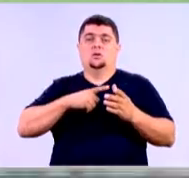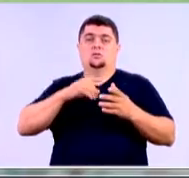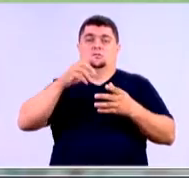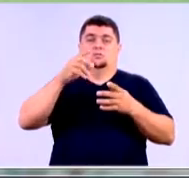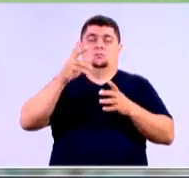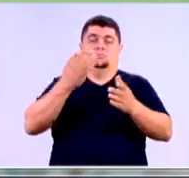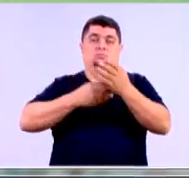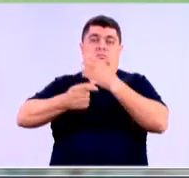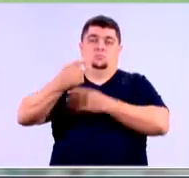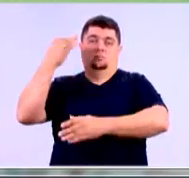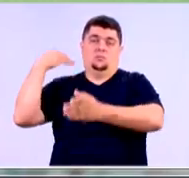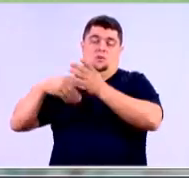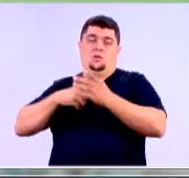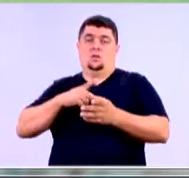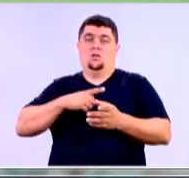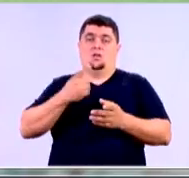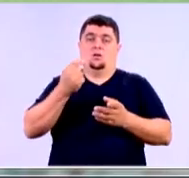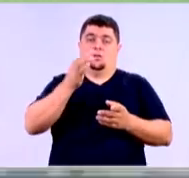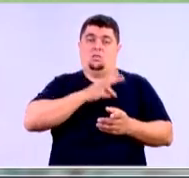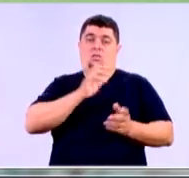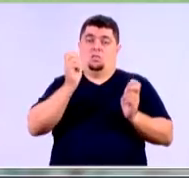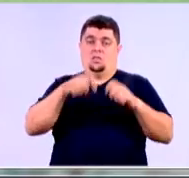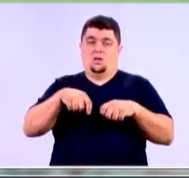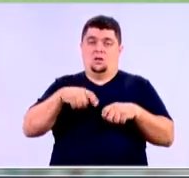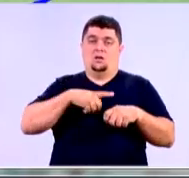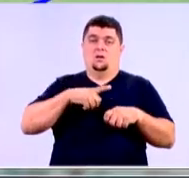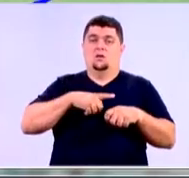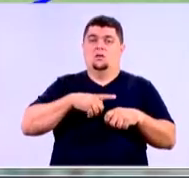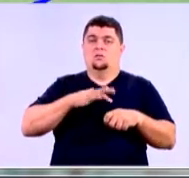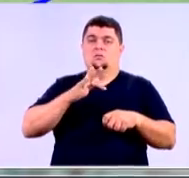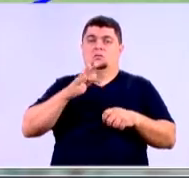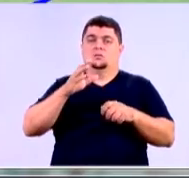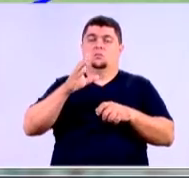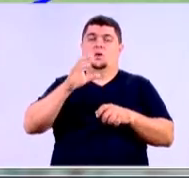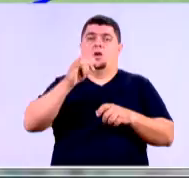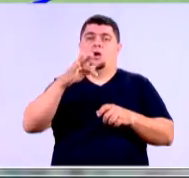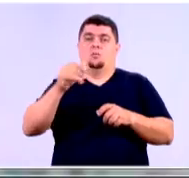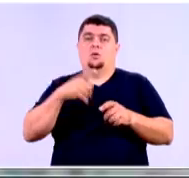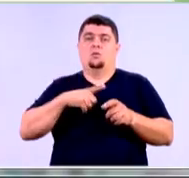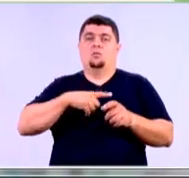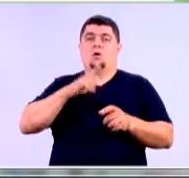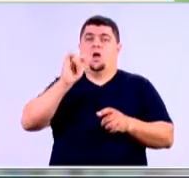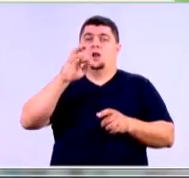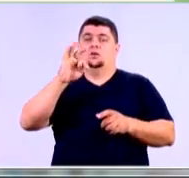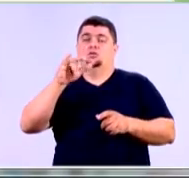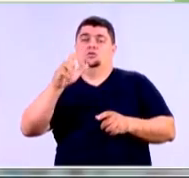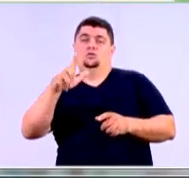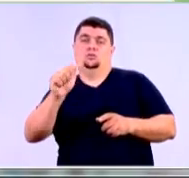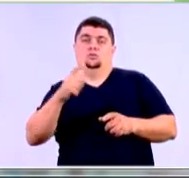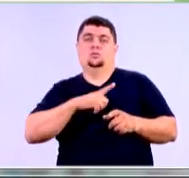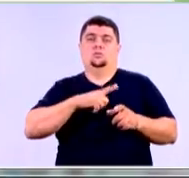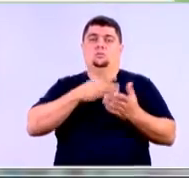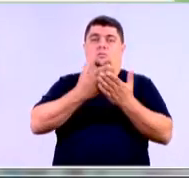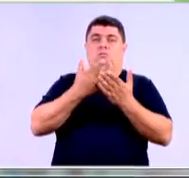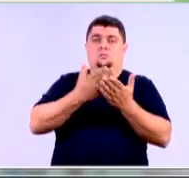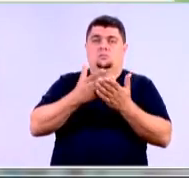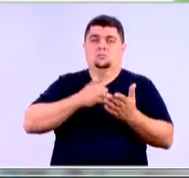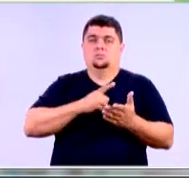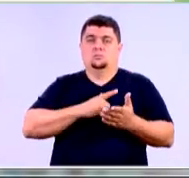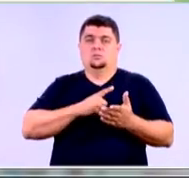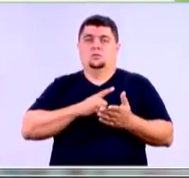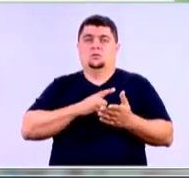histórico, as condições, a capacidade e o capital garantidor. Falamos também na teleaula de hoje sobre